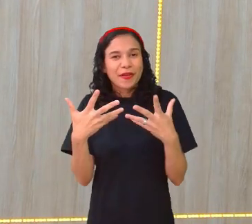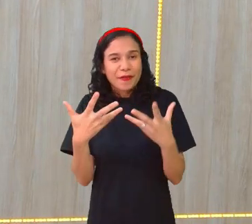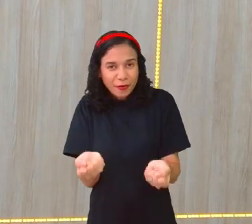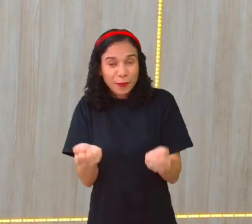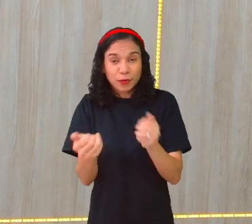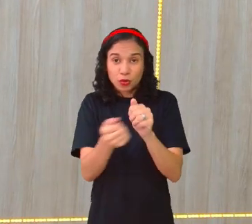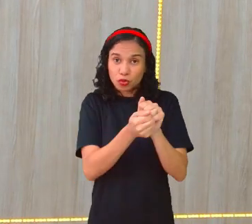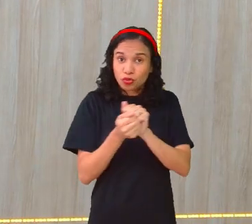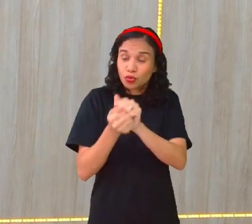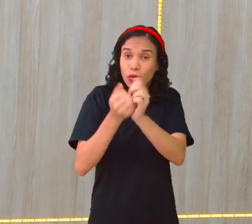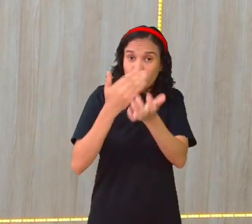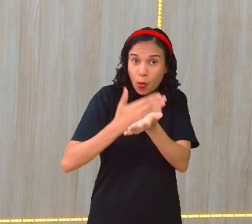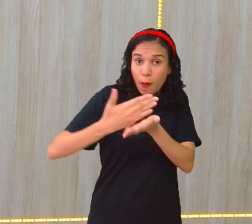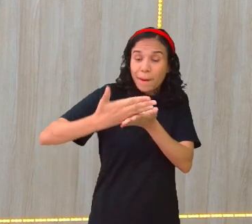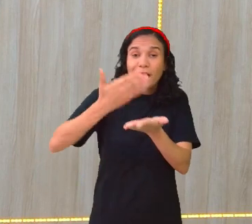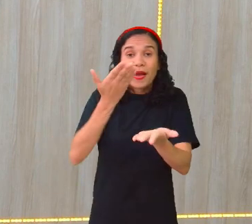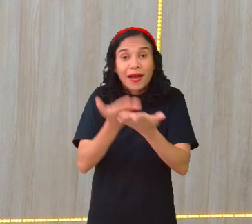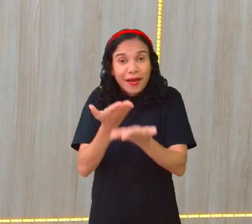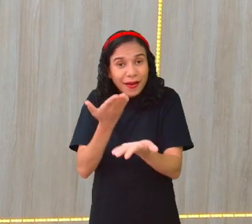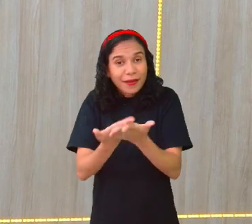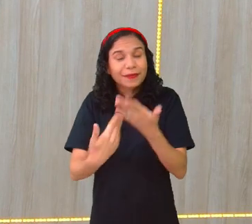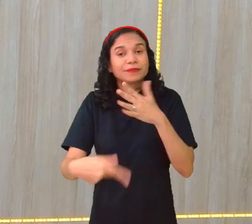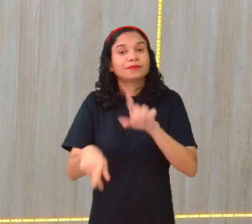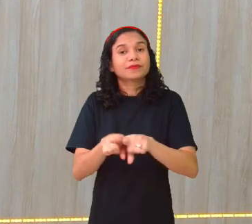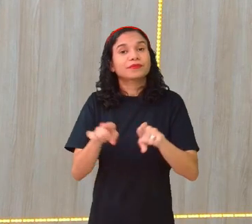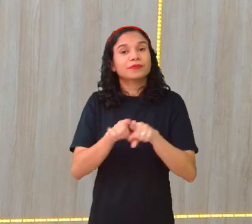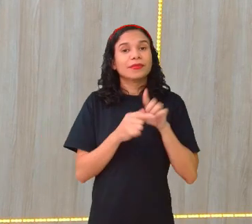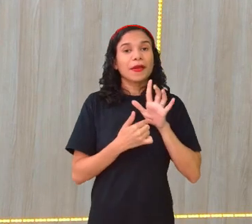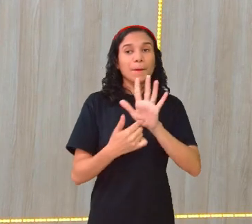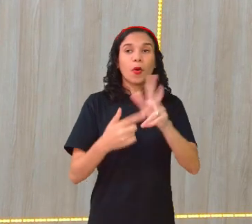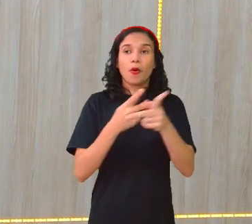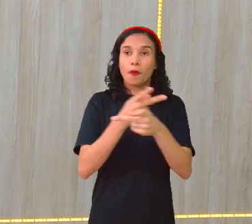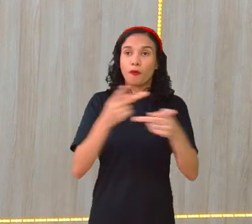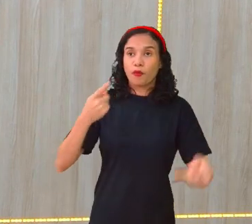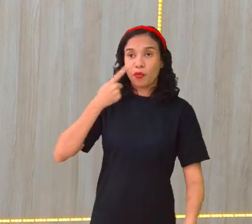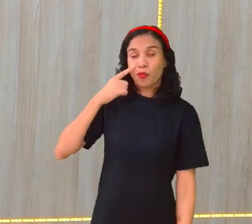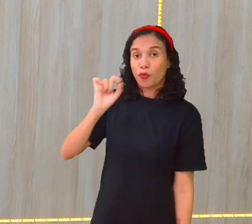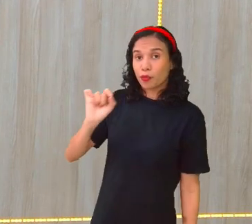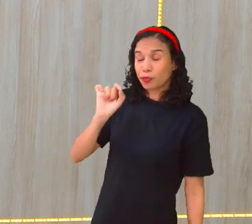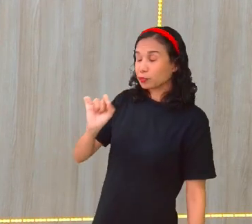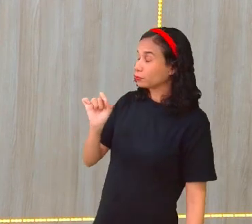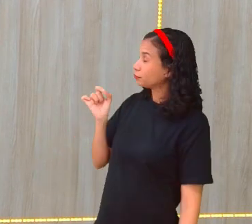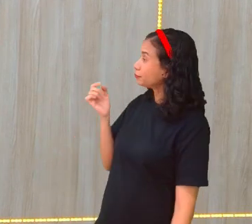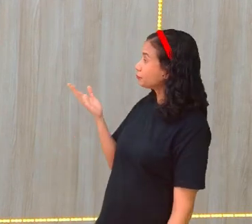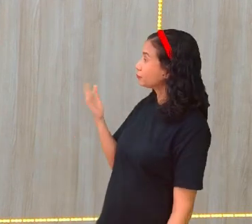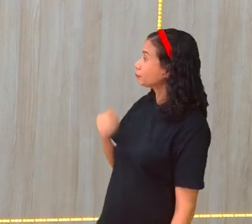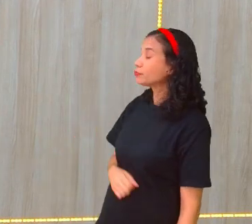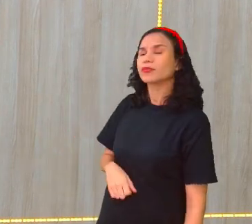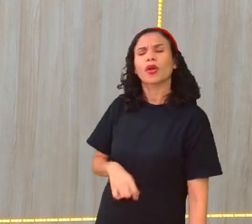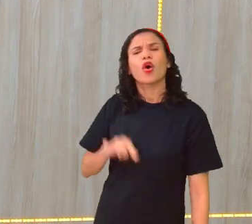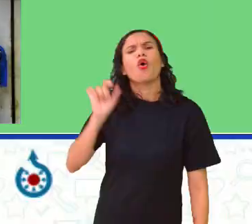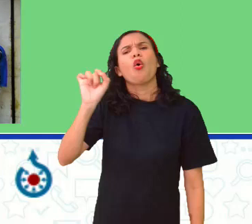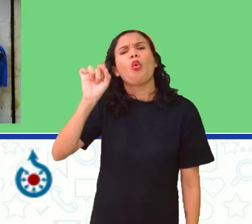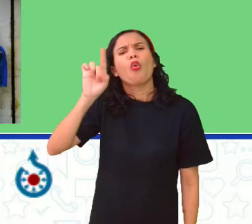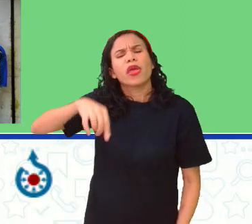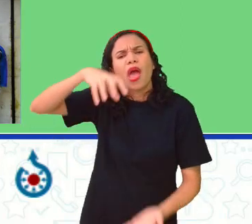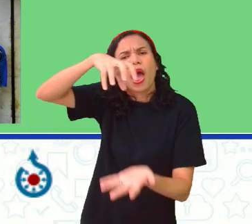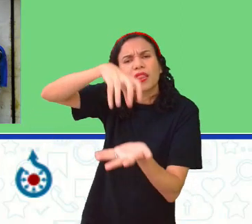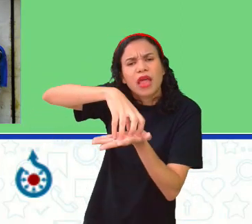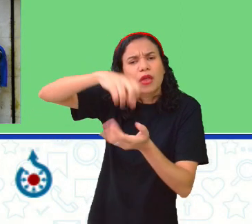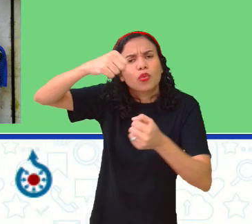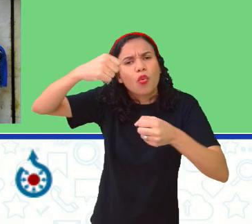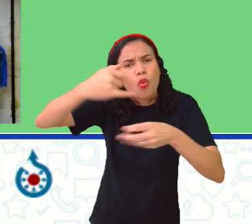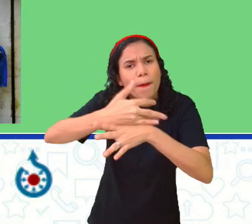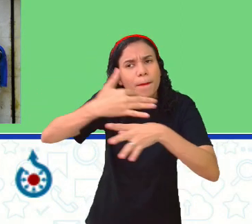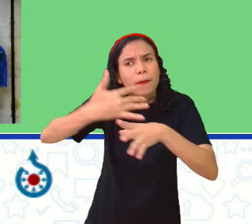lá para iniciar a nossa aula e vou trazer aqui para vocês a questão de o que é um centro urbano